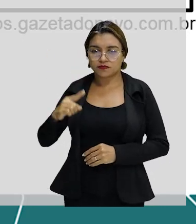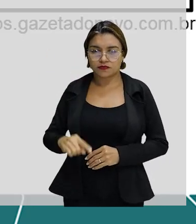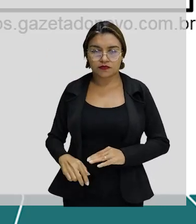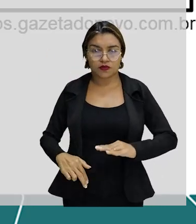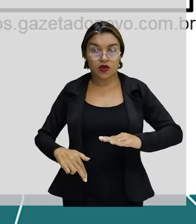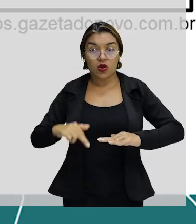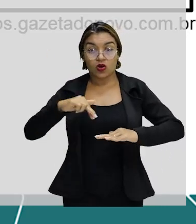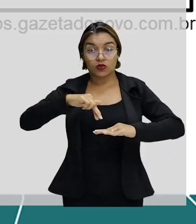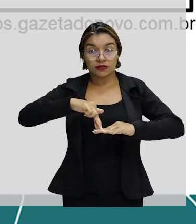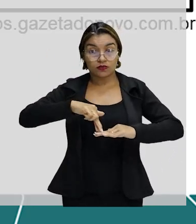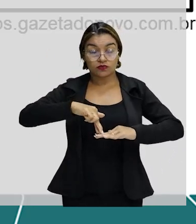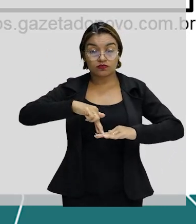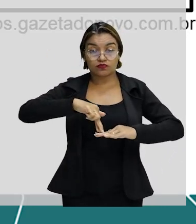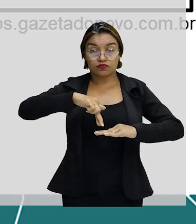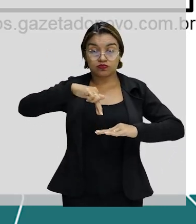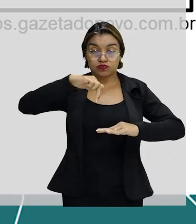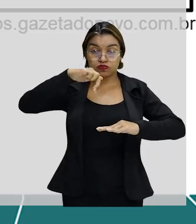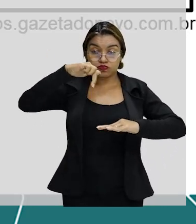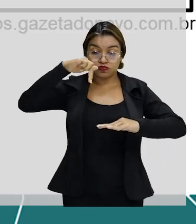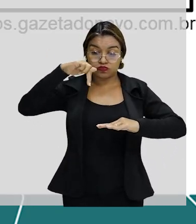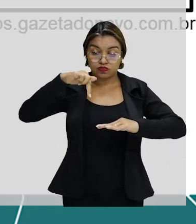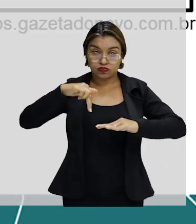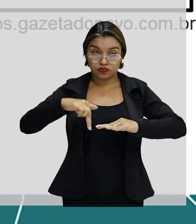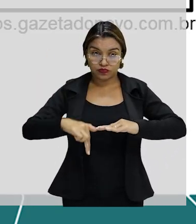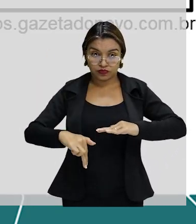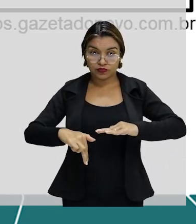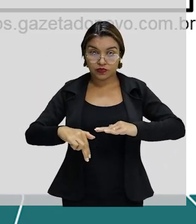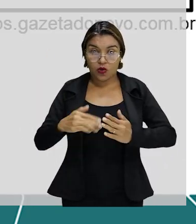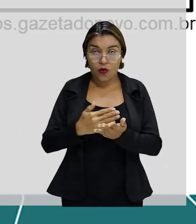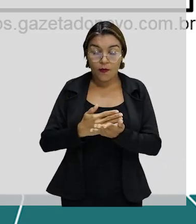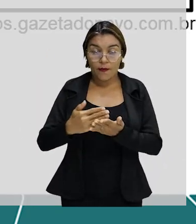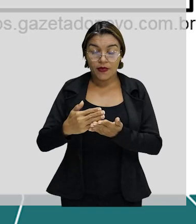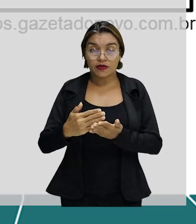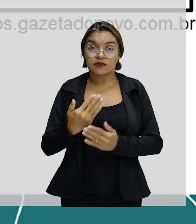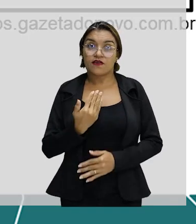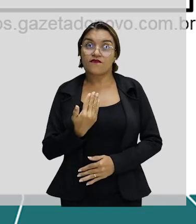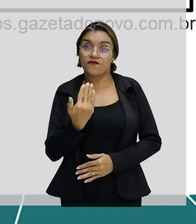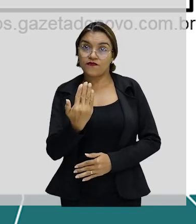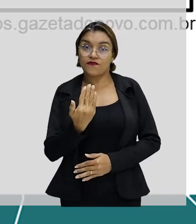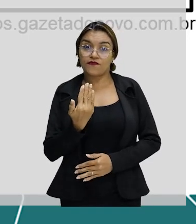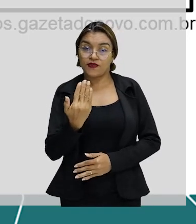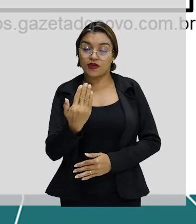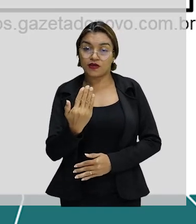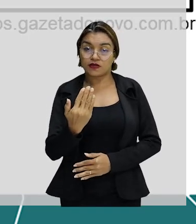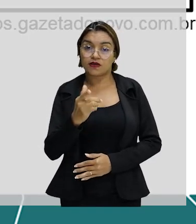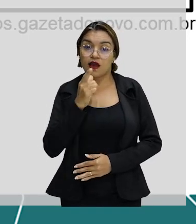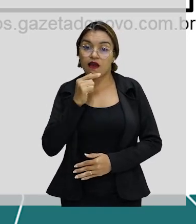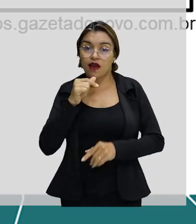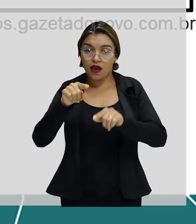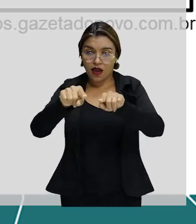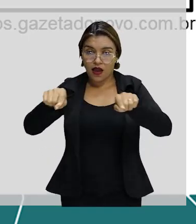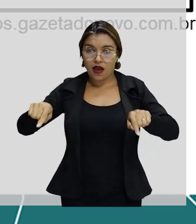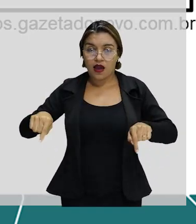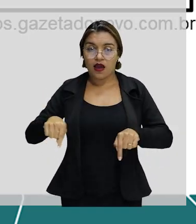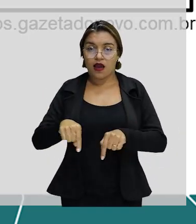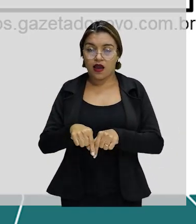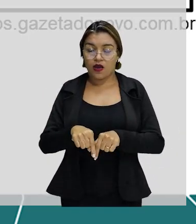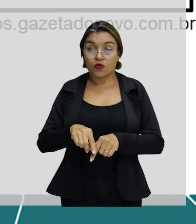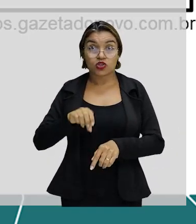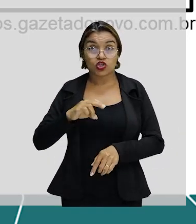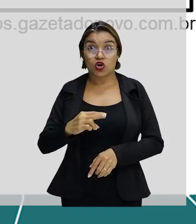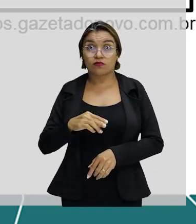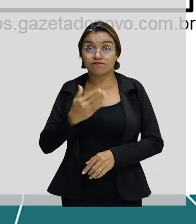em que o saltador inicia de frente para a água e faz suas movimentações direcionadas somente para a